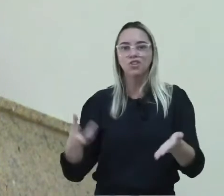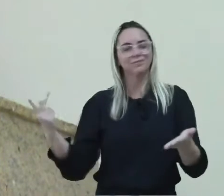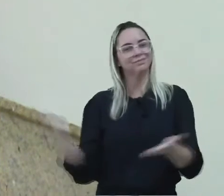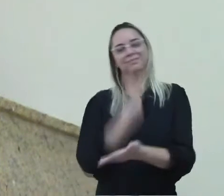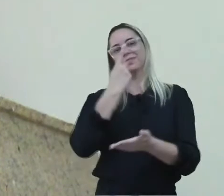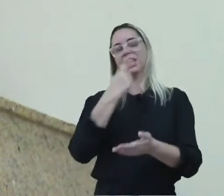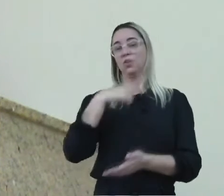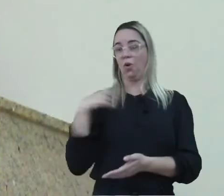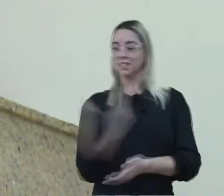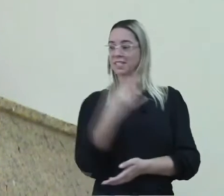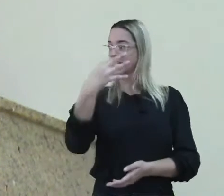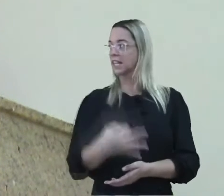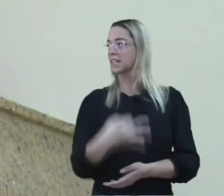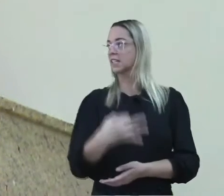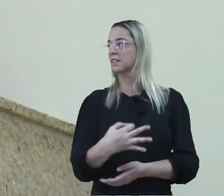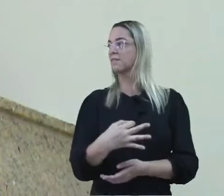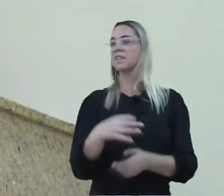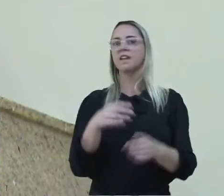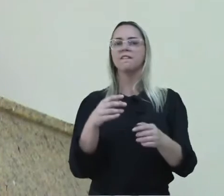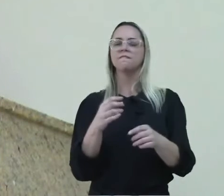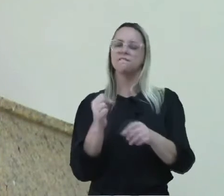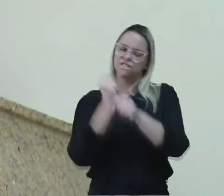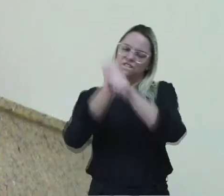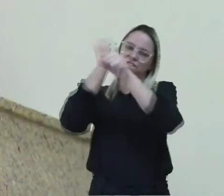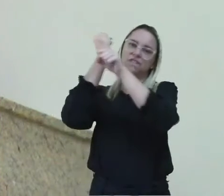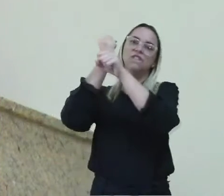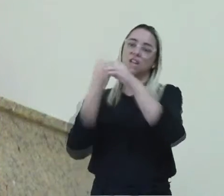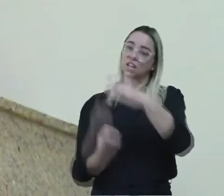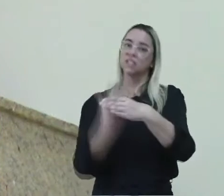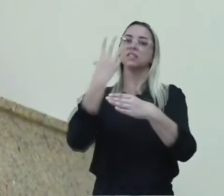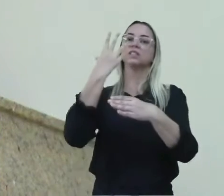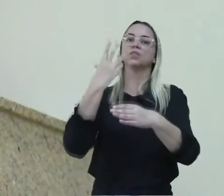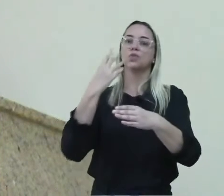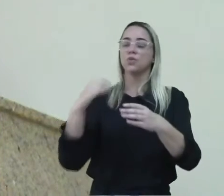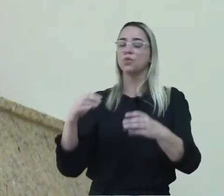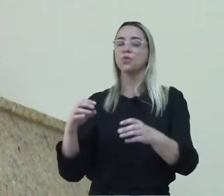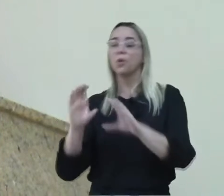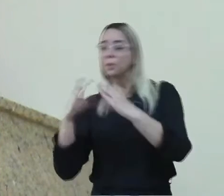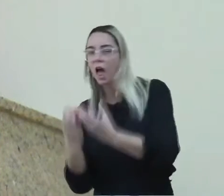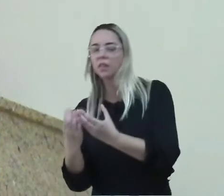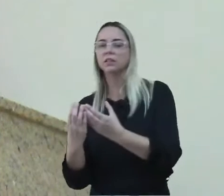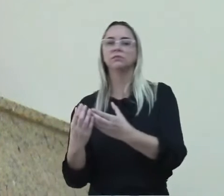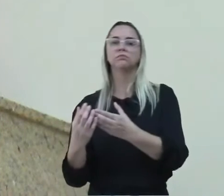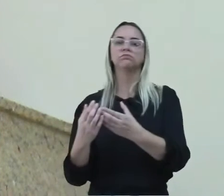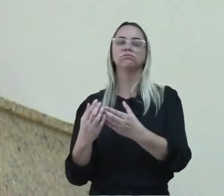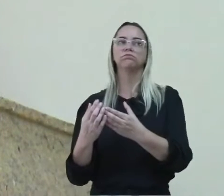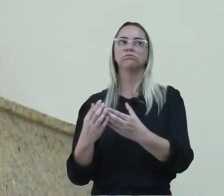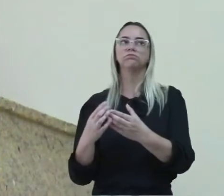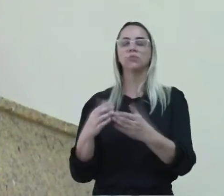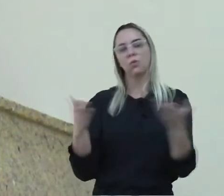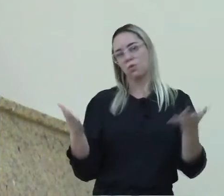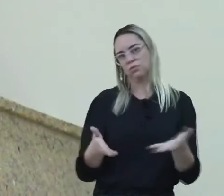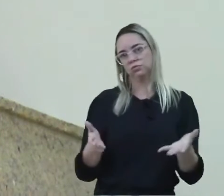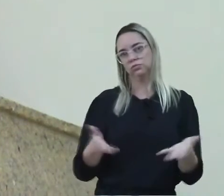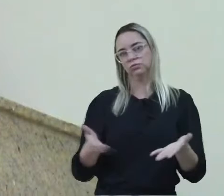com a certeza de que vai ser construído, que não vai ser tirado de uma comunidade para outra, como aconteceu no passado, né, e hoje a gente